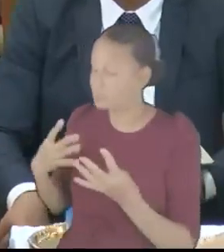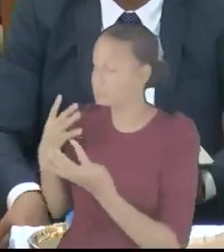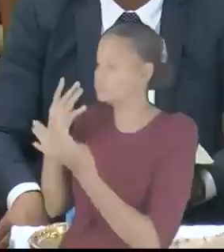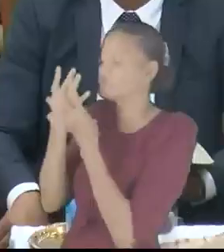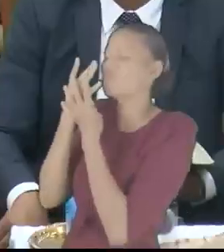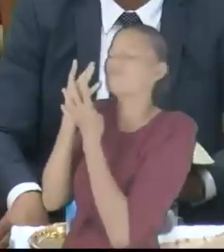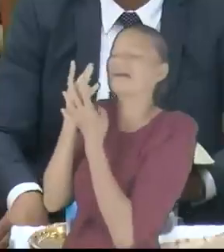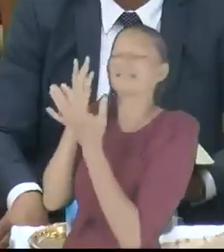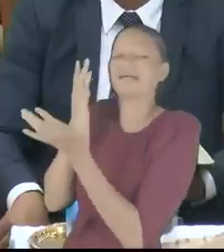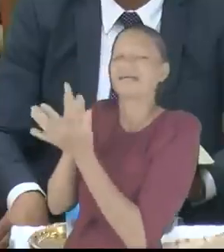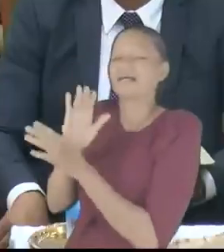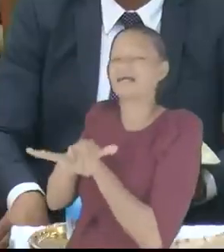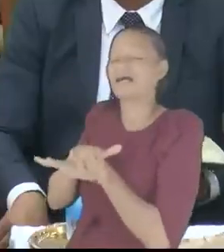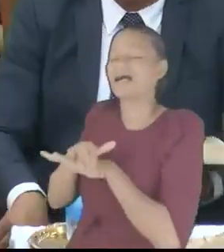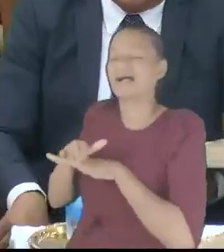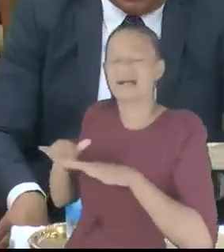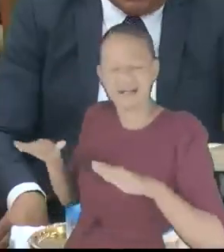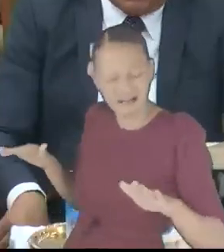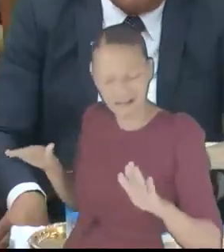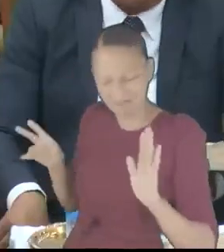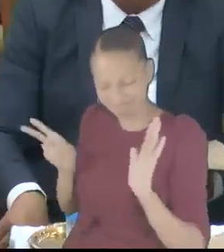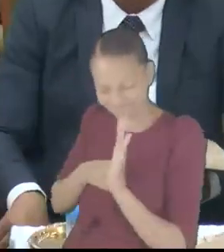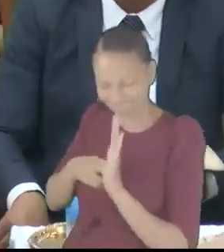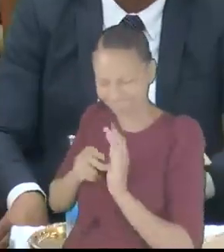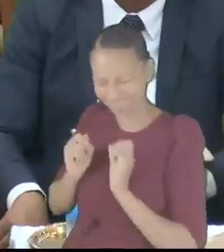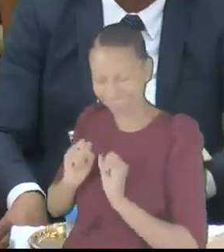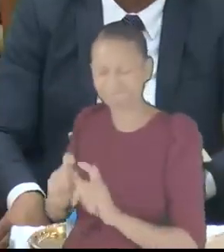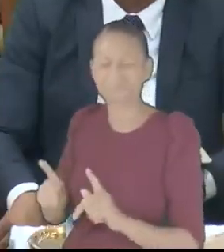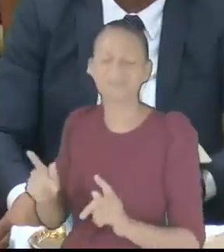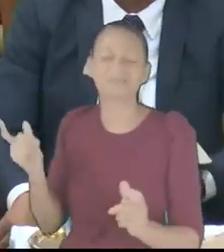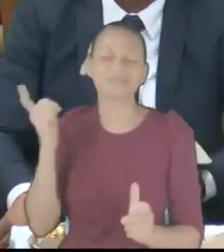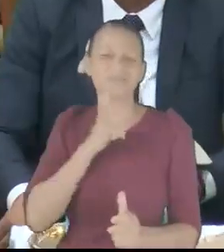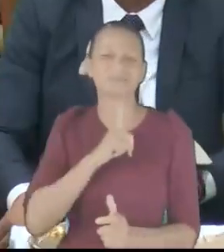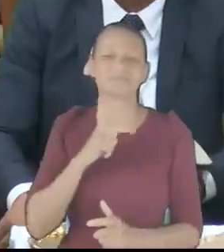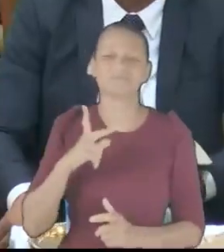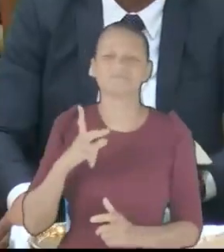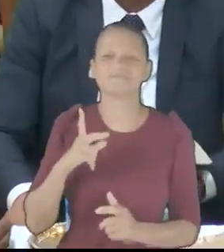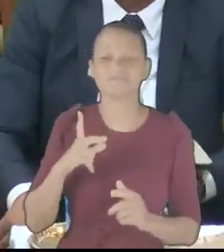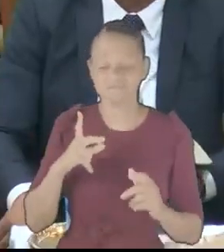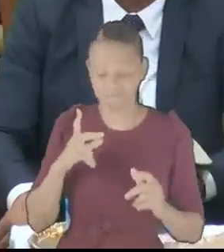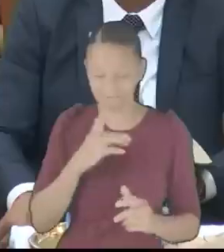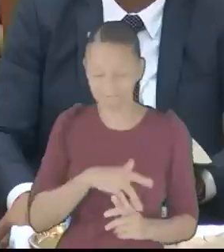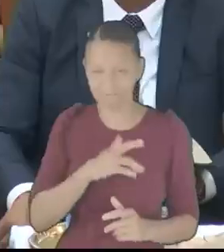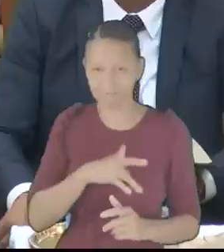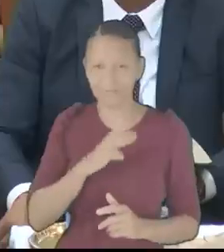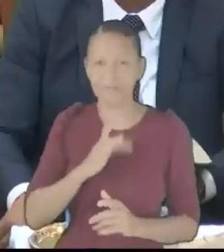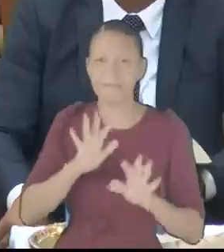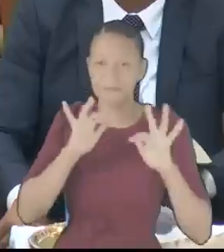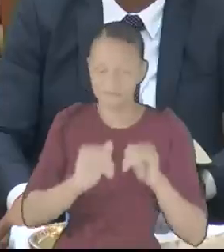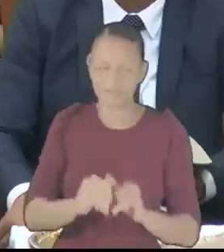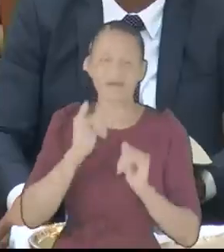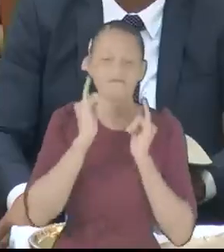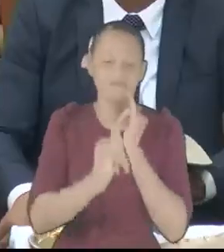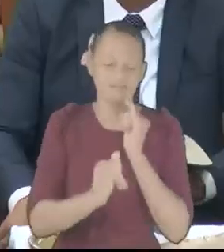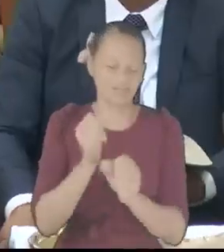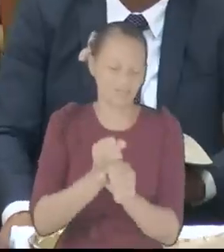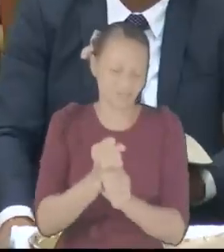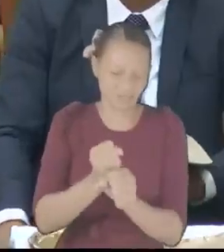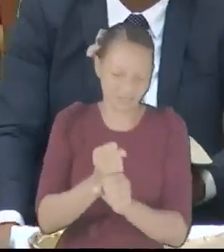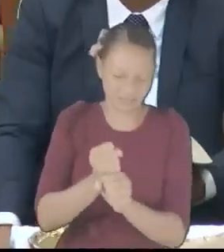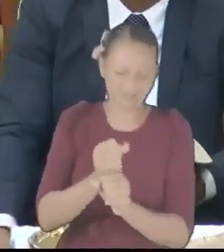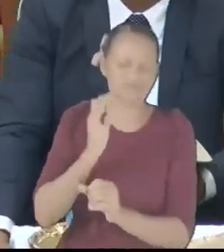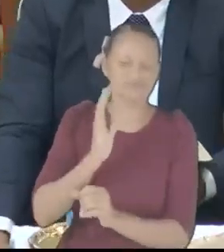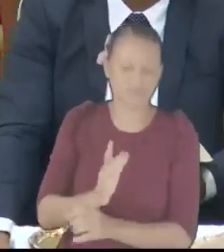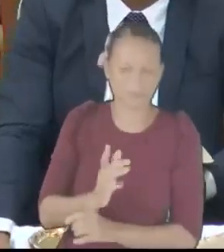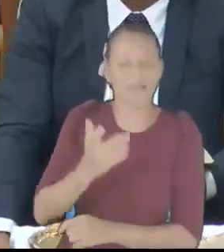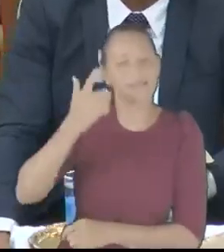deixa, alcança o que, irmãos? Misericórdia. Para encerrar, eu já contei aqui faz muitos anos, mas eu vou contar